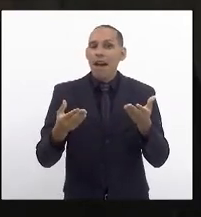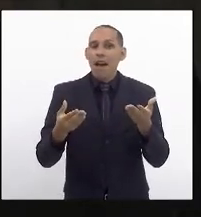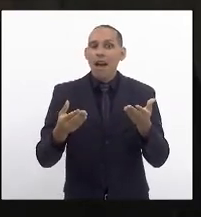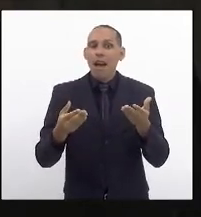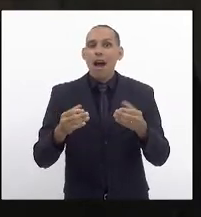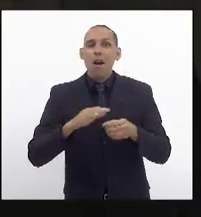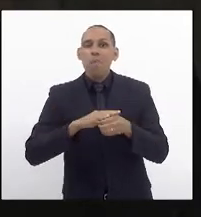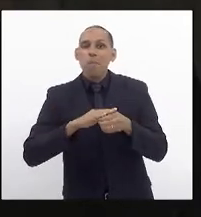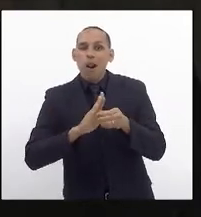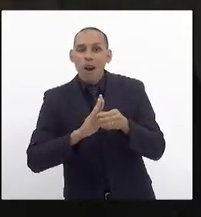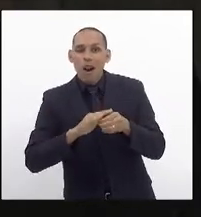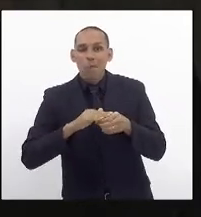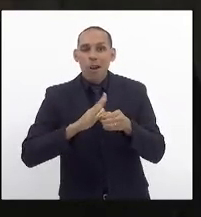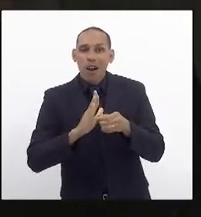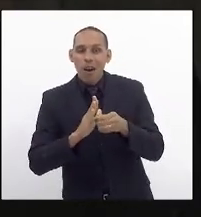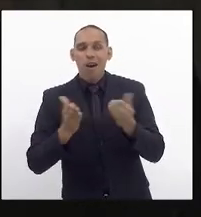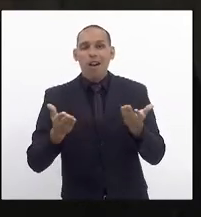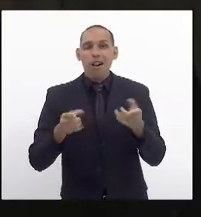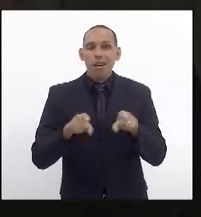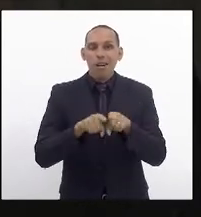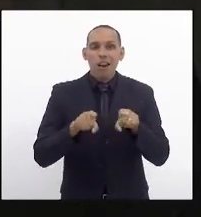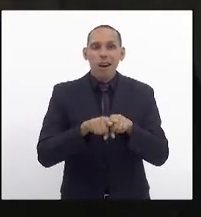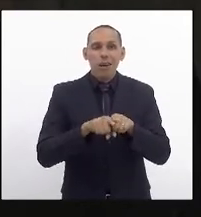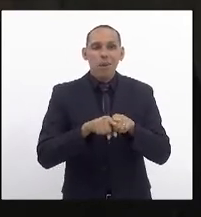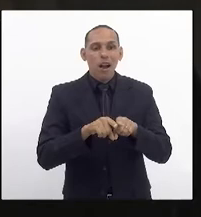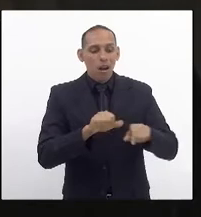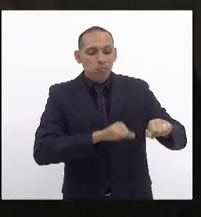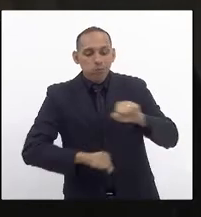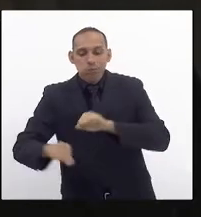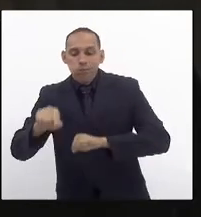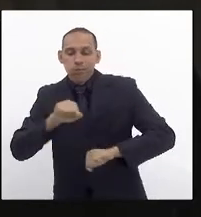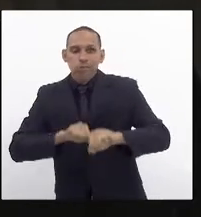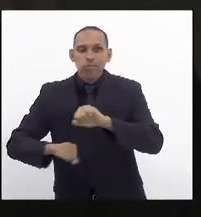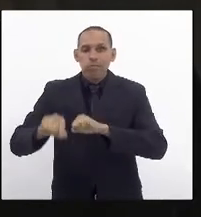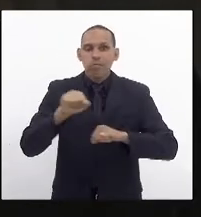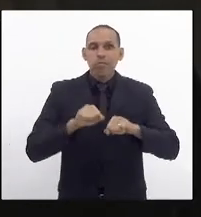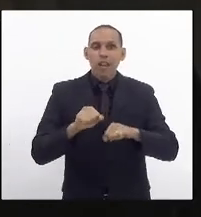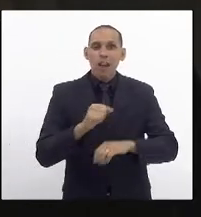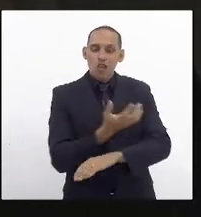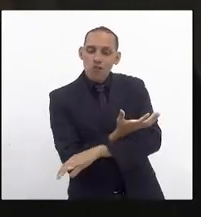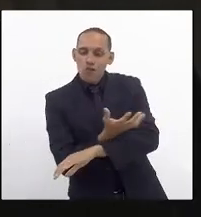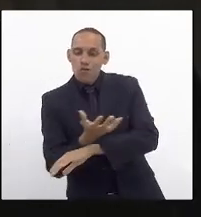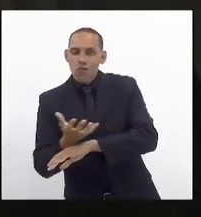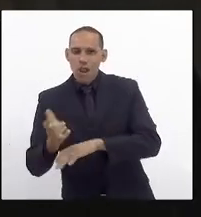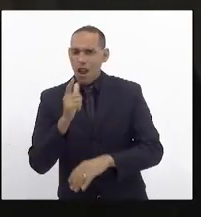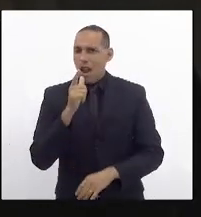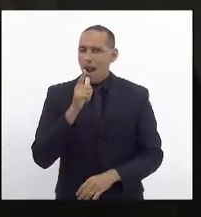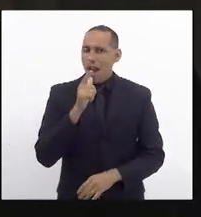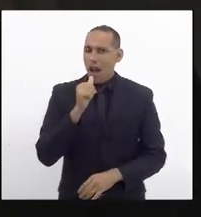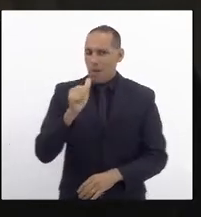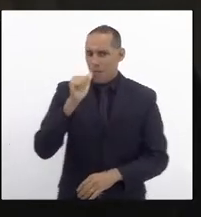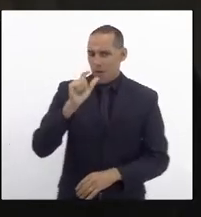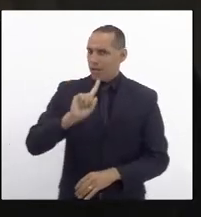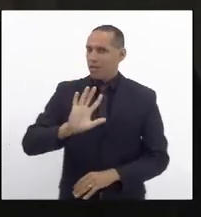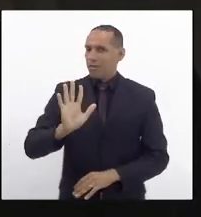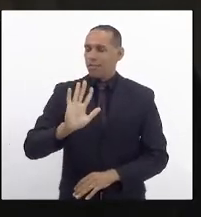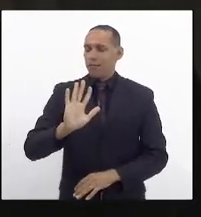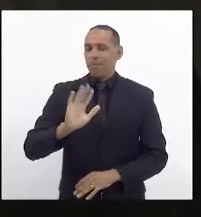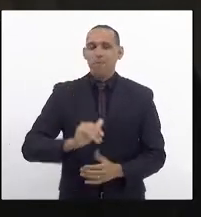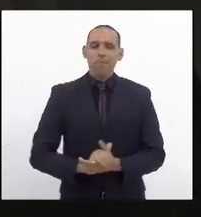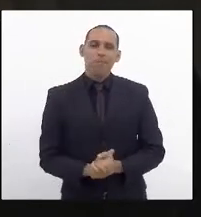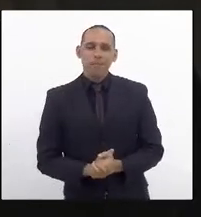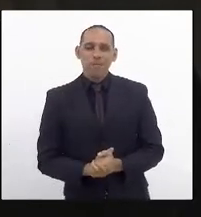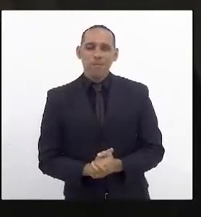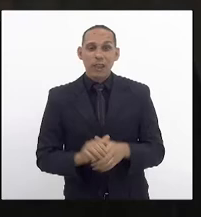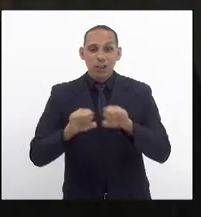em vasos sanitários limpeza de pistas e pátios e lavagem é para beber não e o sistema de